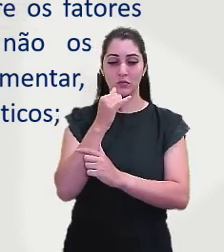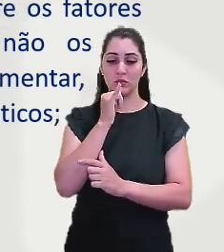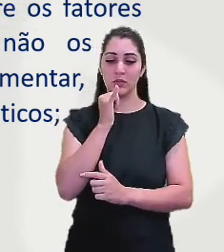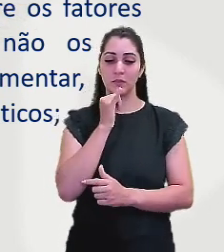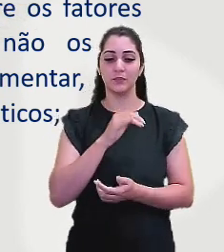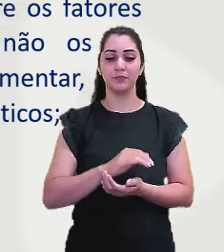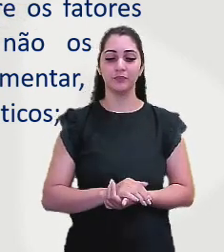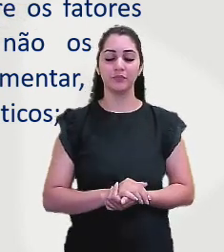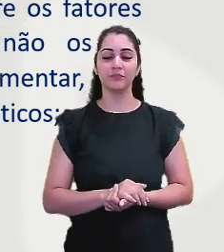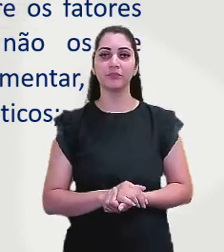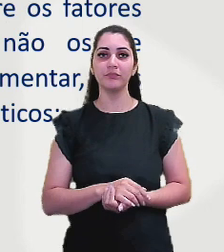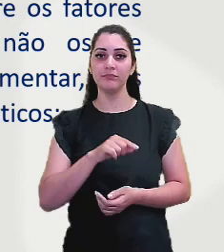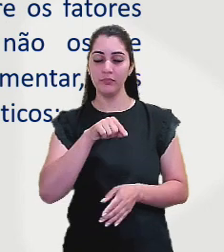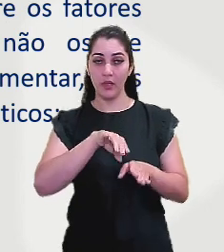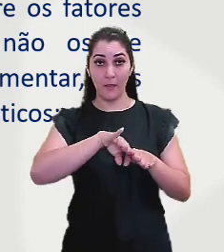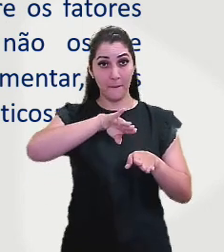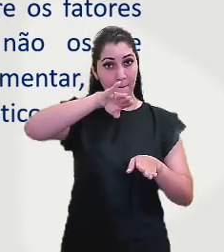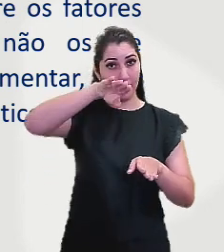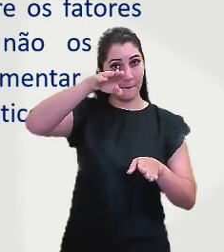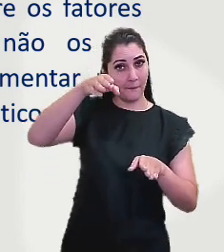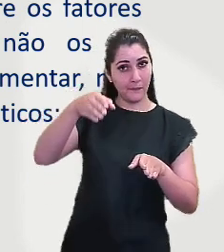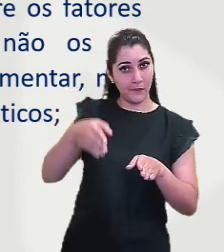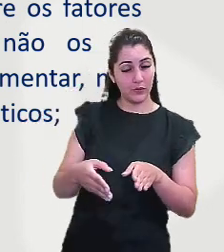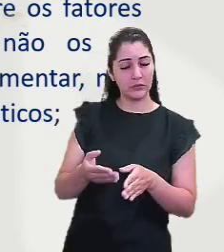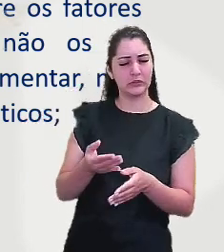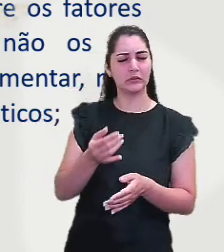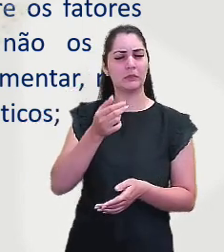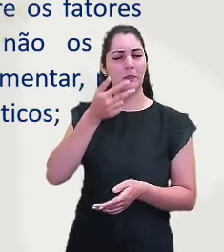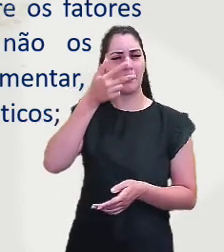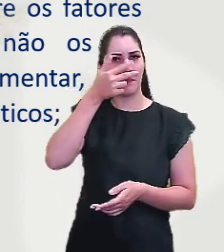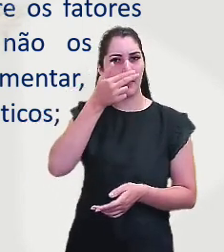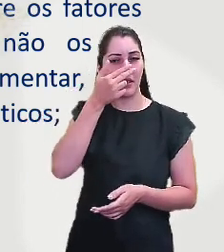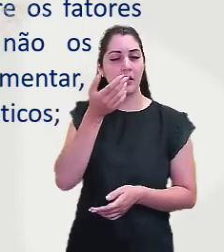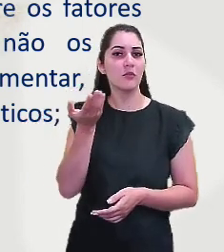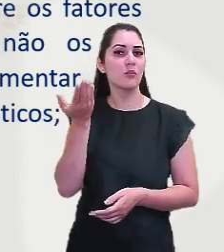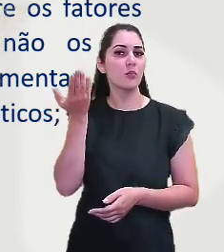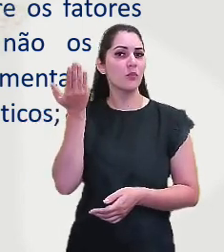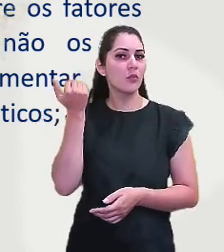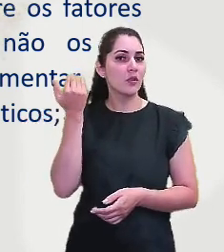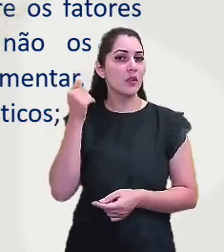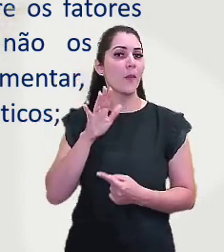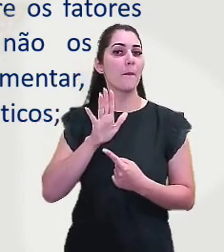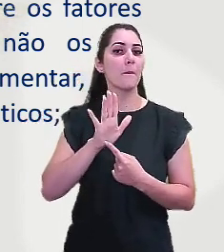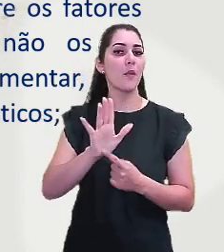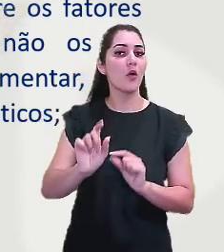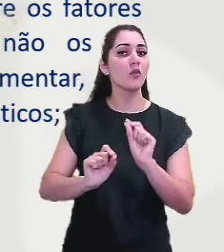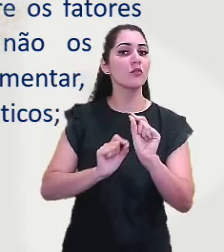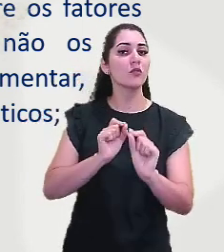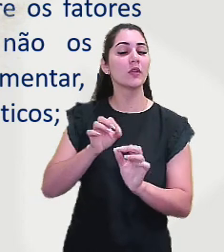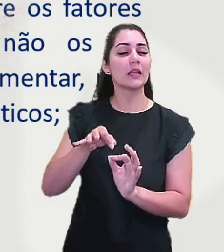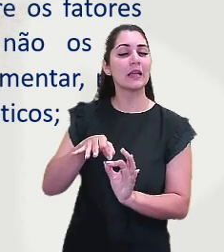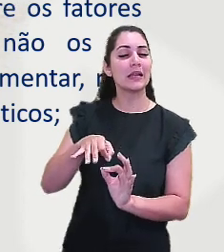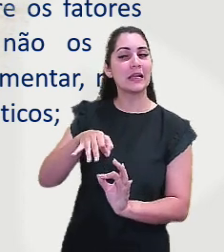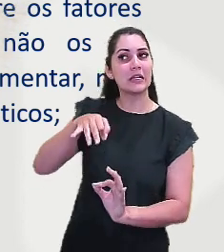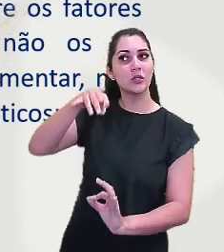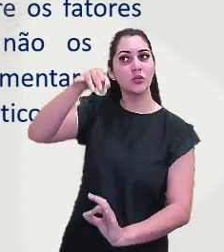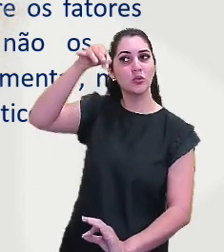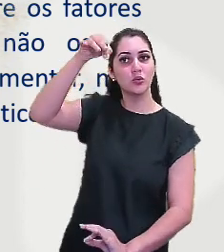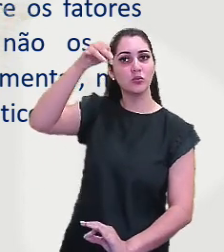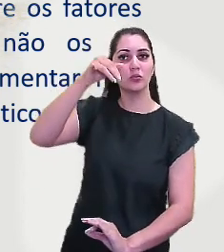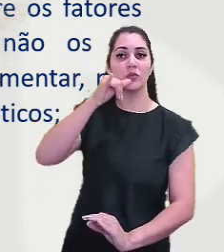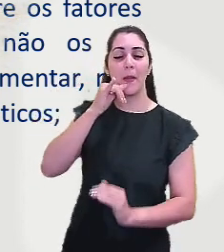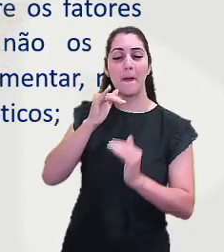montanhas aquelas áreas que, mesmo antigas, apresentam altitudes superiores a